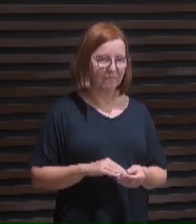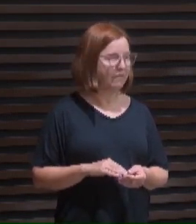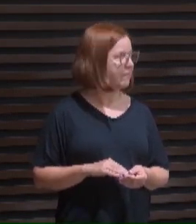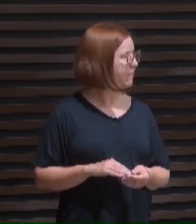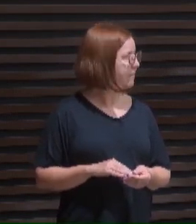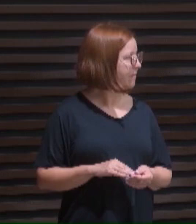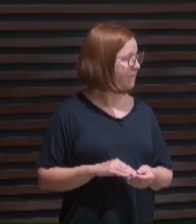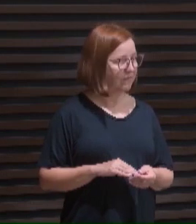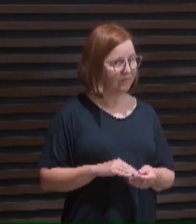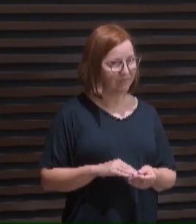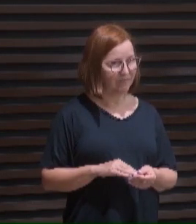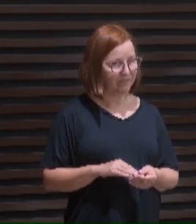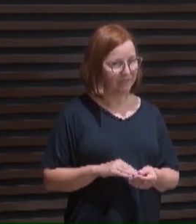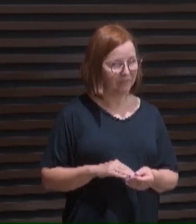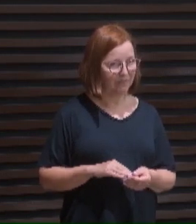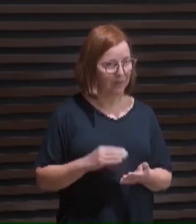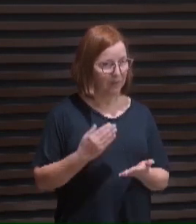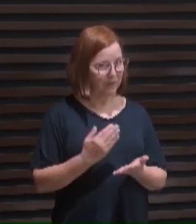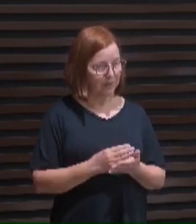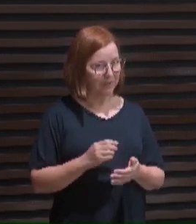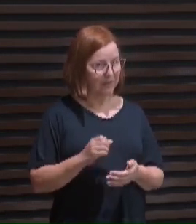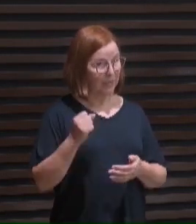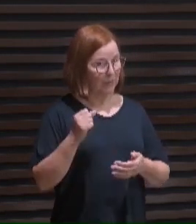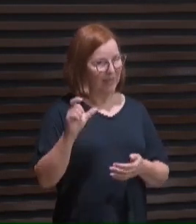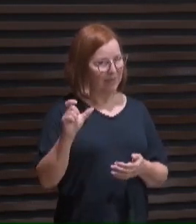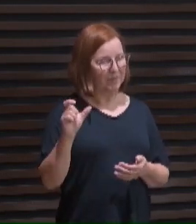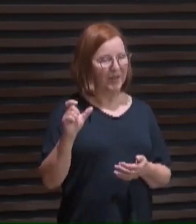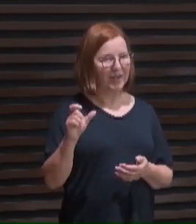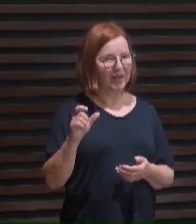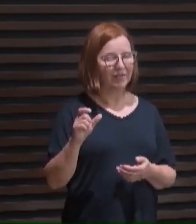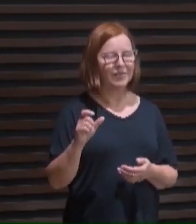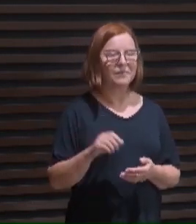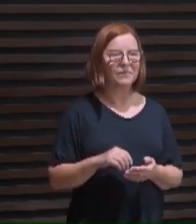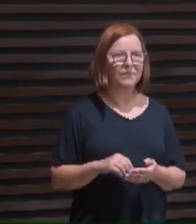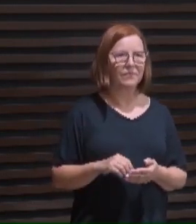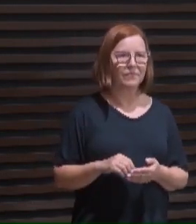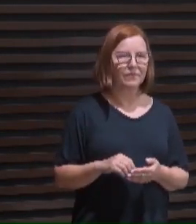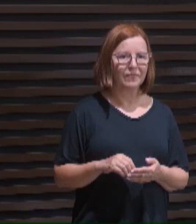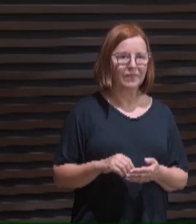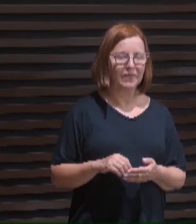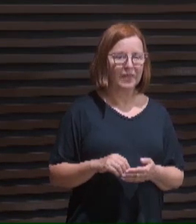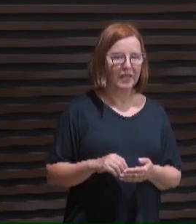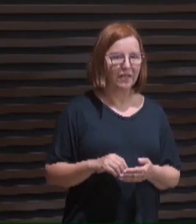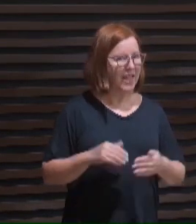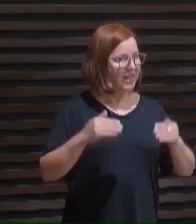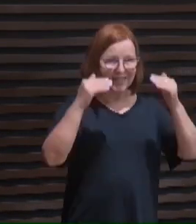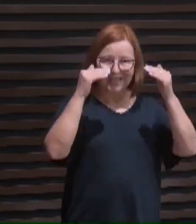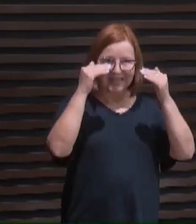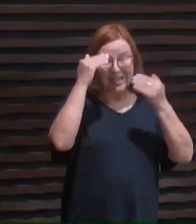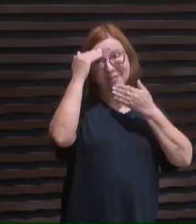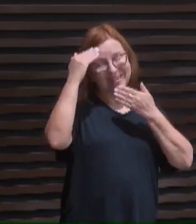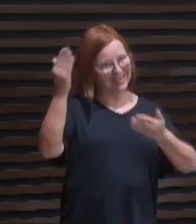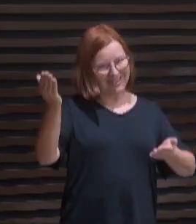Eu vou terminar na 8ª e domingo que vem a gente continua a palavra ingratos. Ai, se